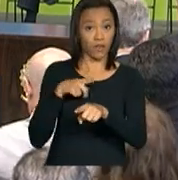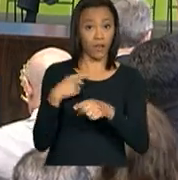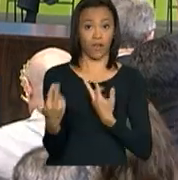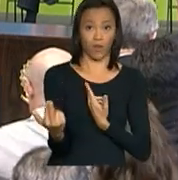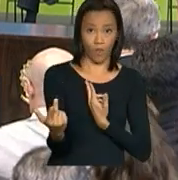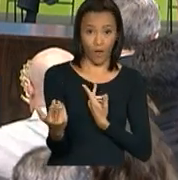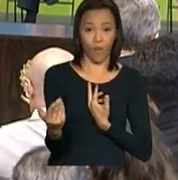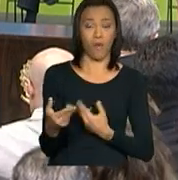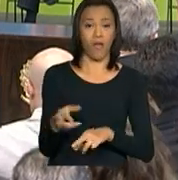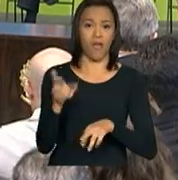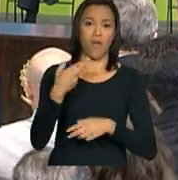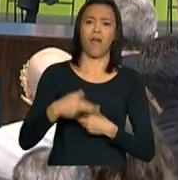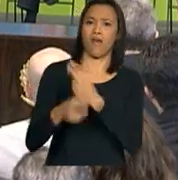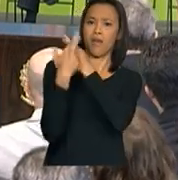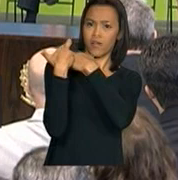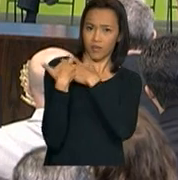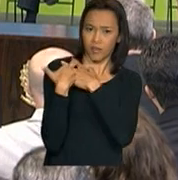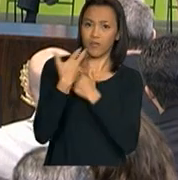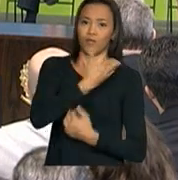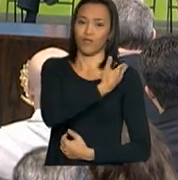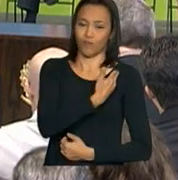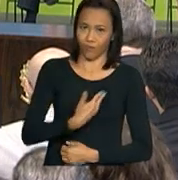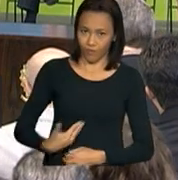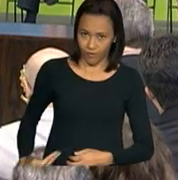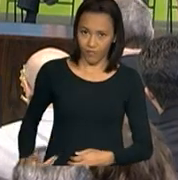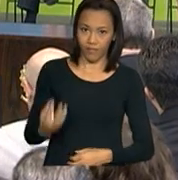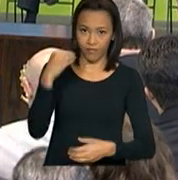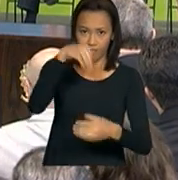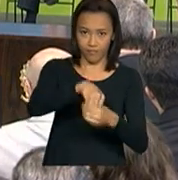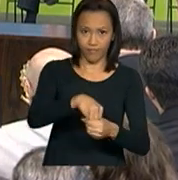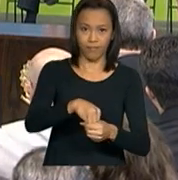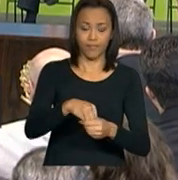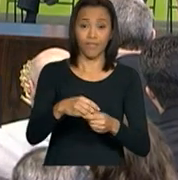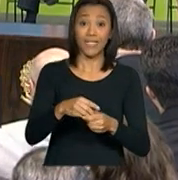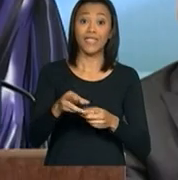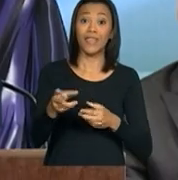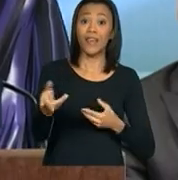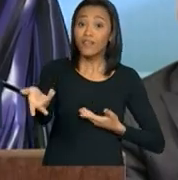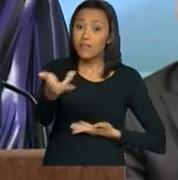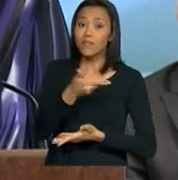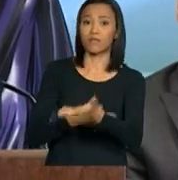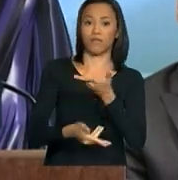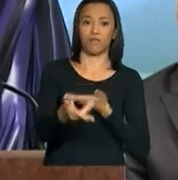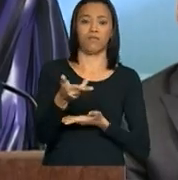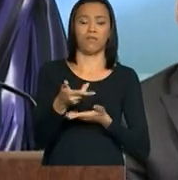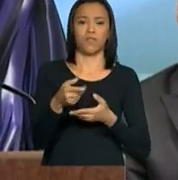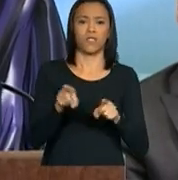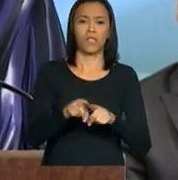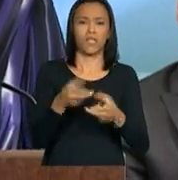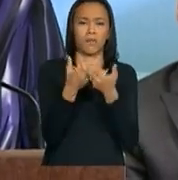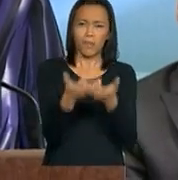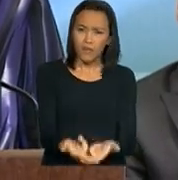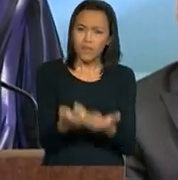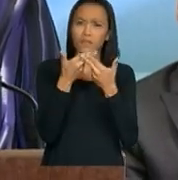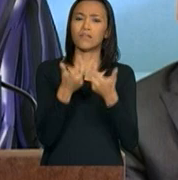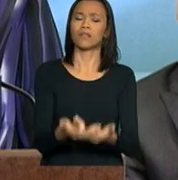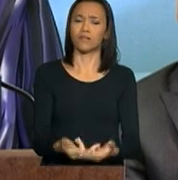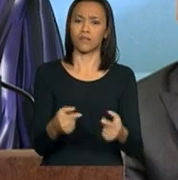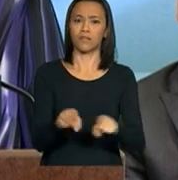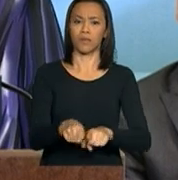governar o valor simultâneo da paciência e da